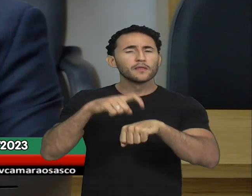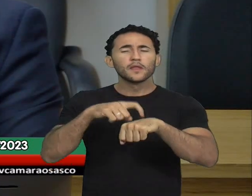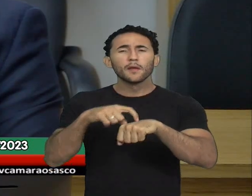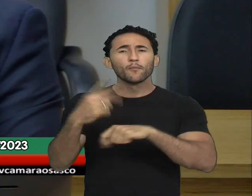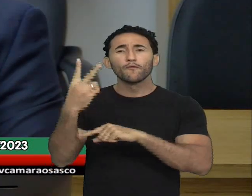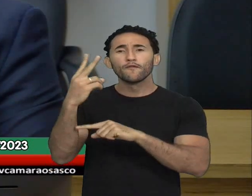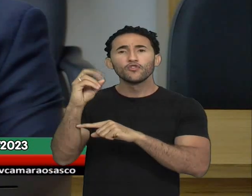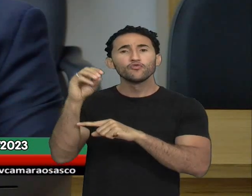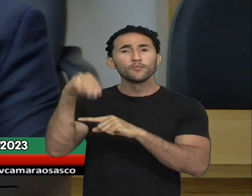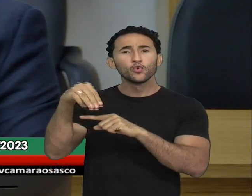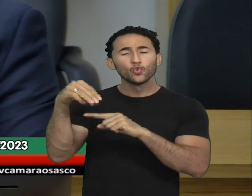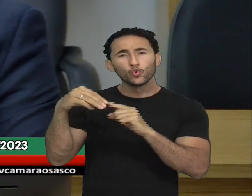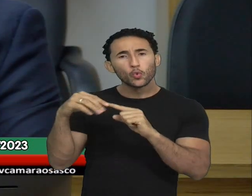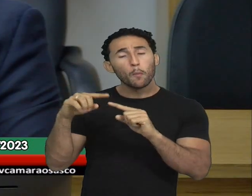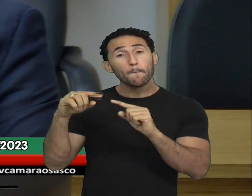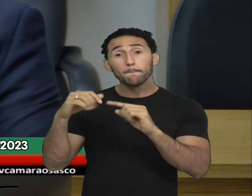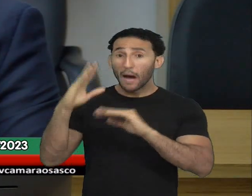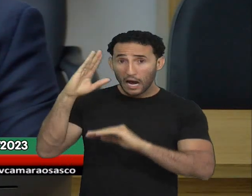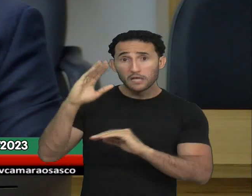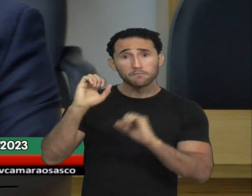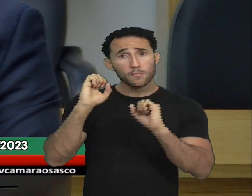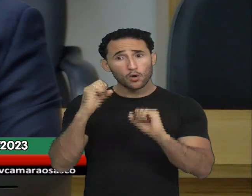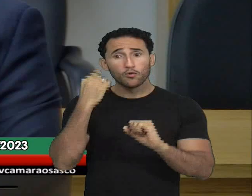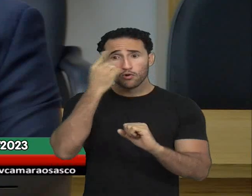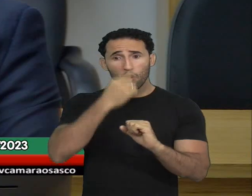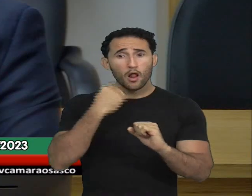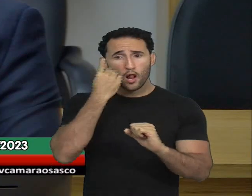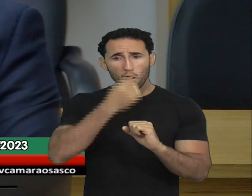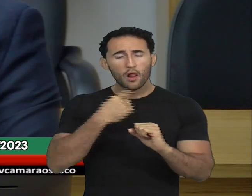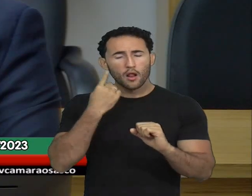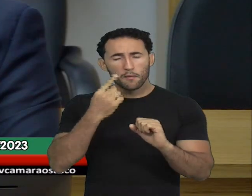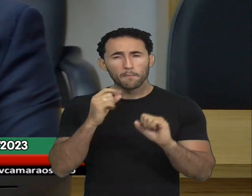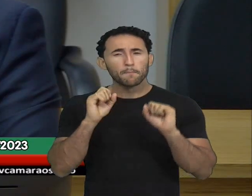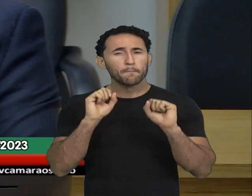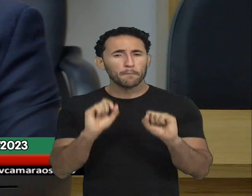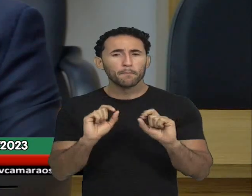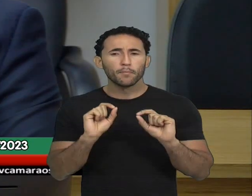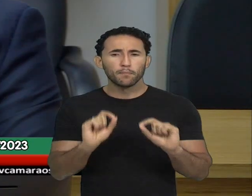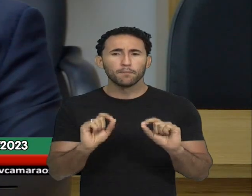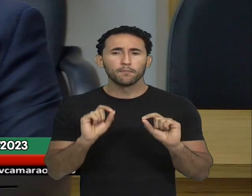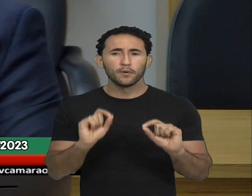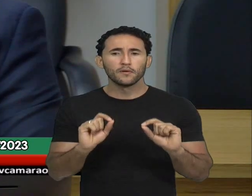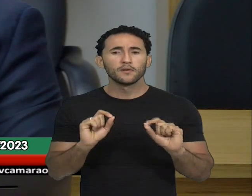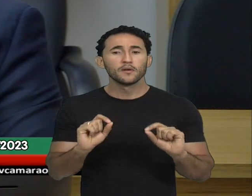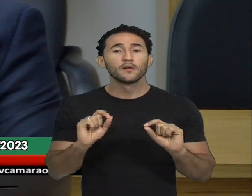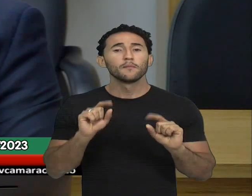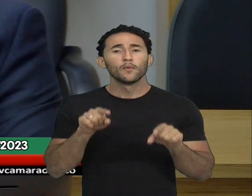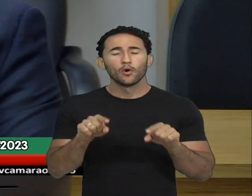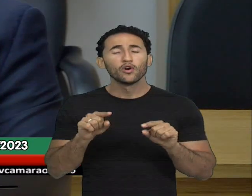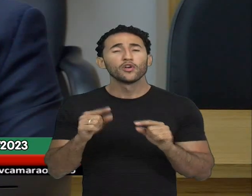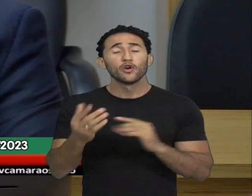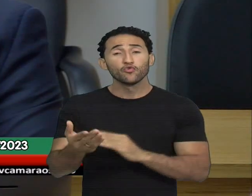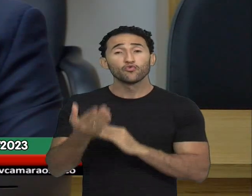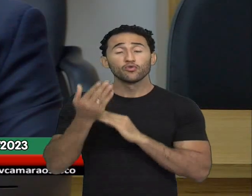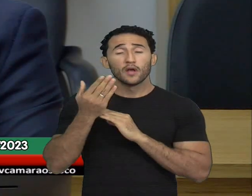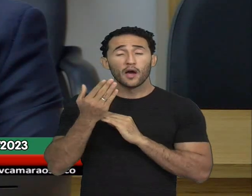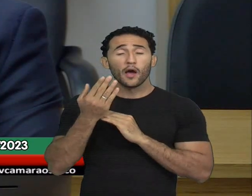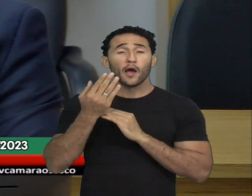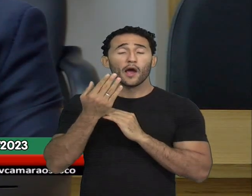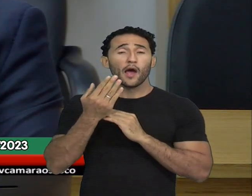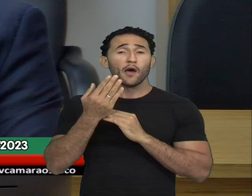carga específica de treinamento, para que isso possa ser considerado como um fator de proteção